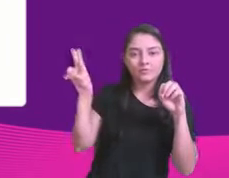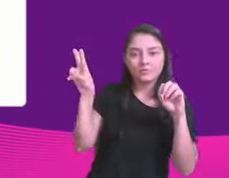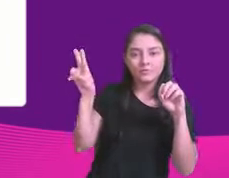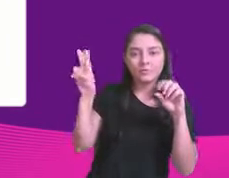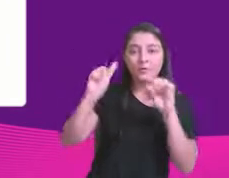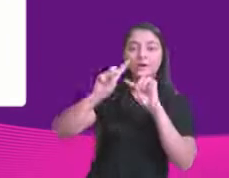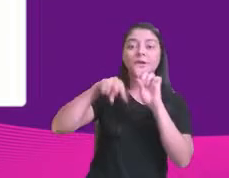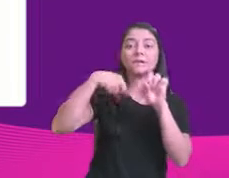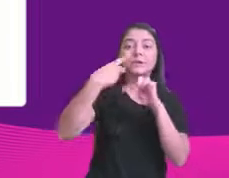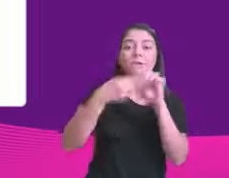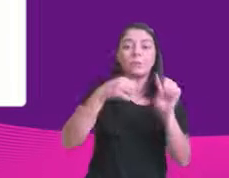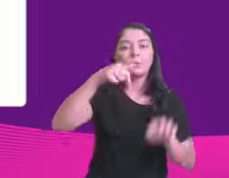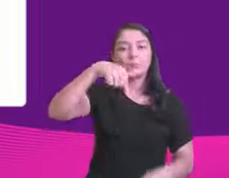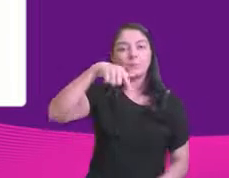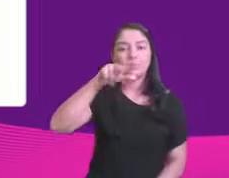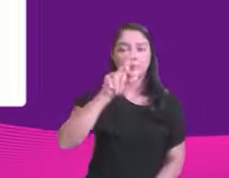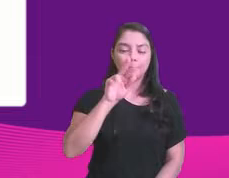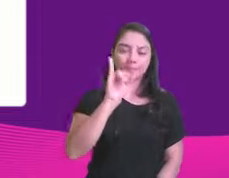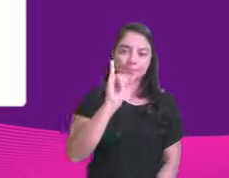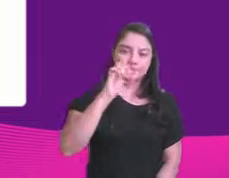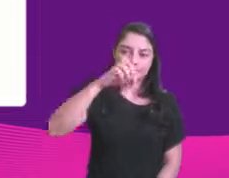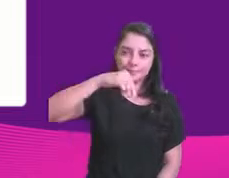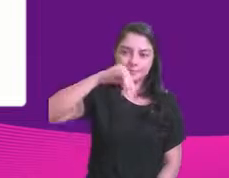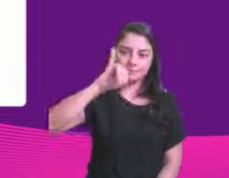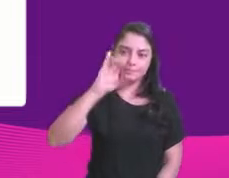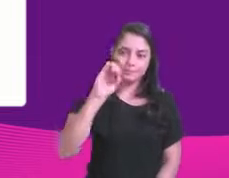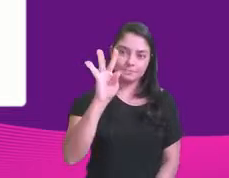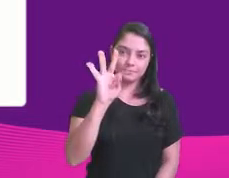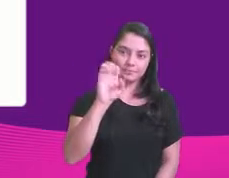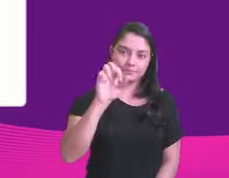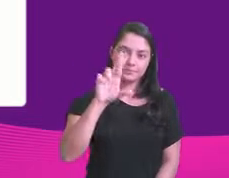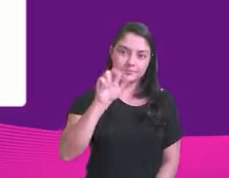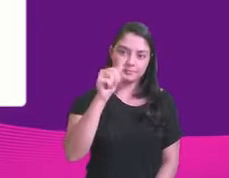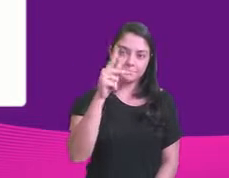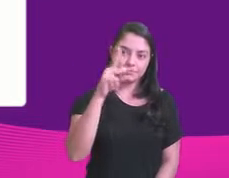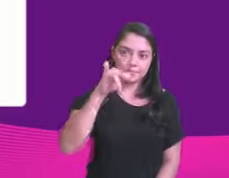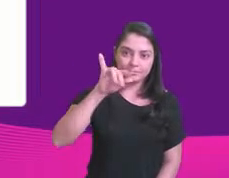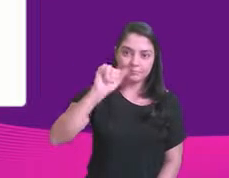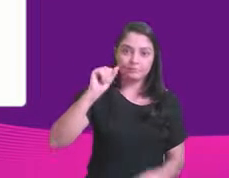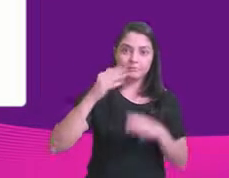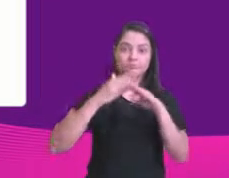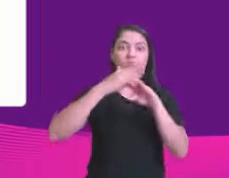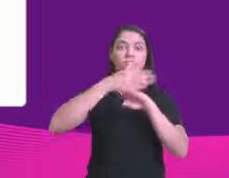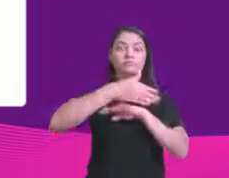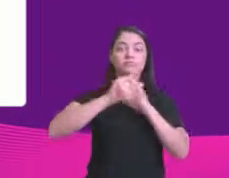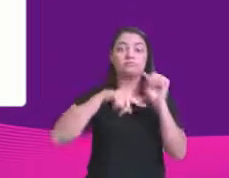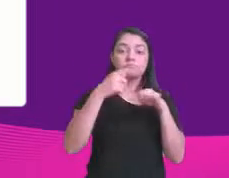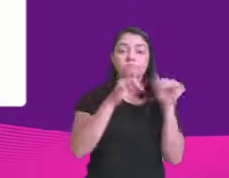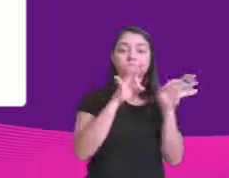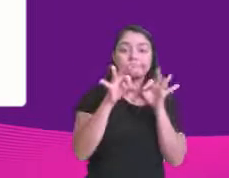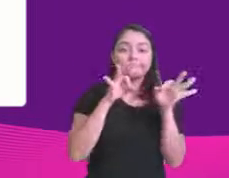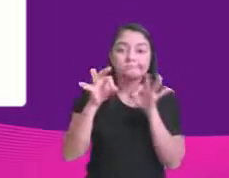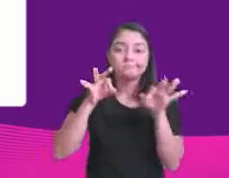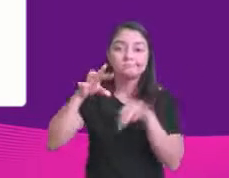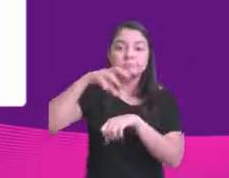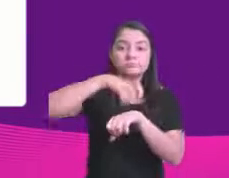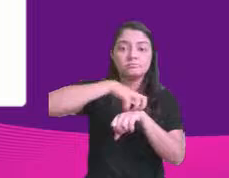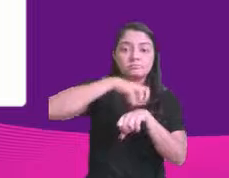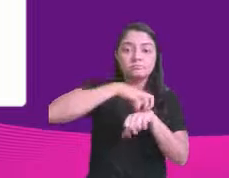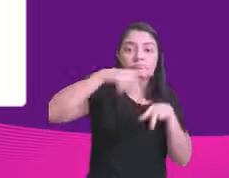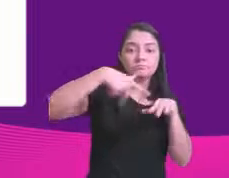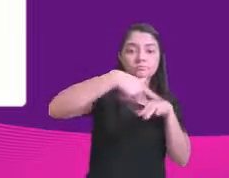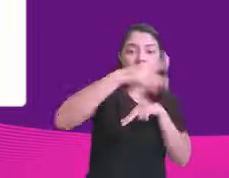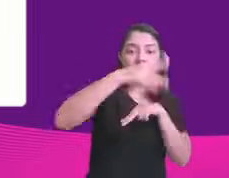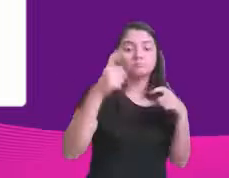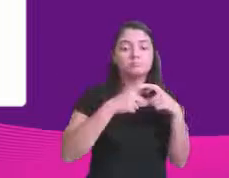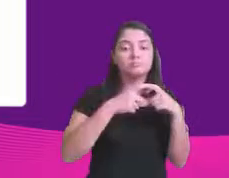a prescrição junto com o oncologista clínico, de acordo com o esquema que é programado. Então ela chega no centro cirúrgico com uma seringa